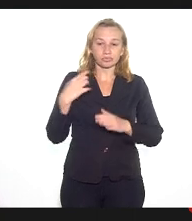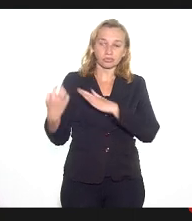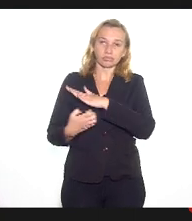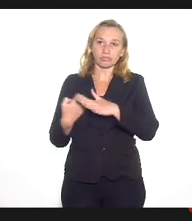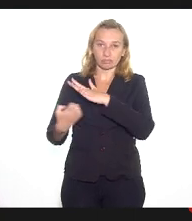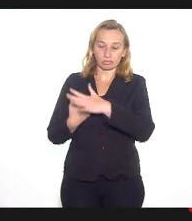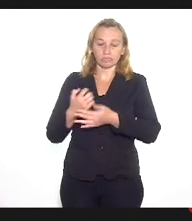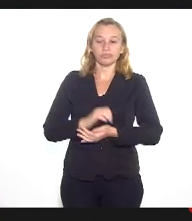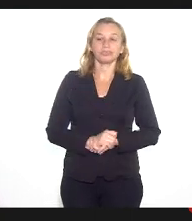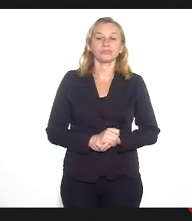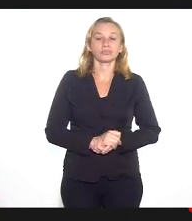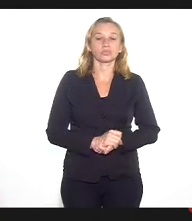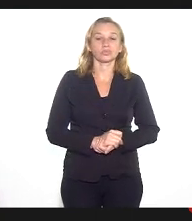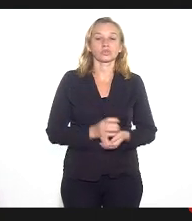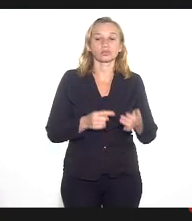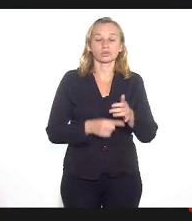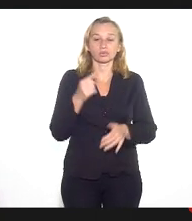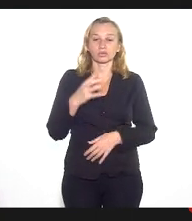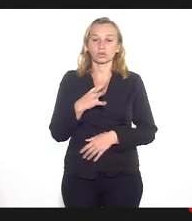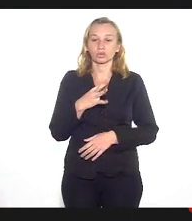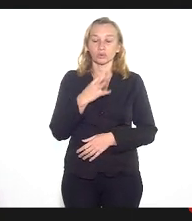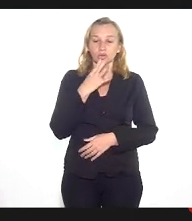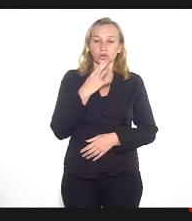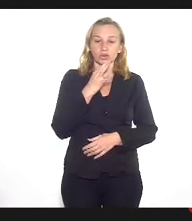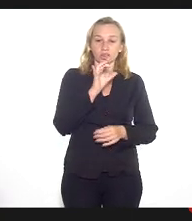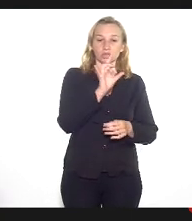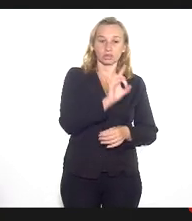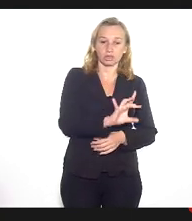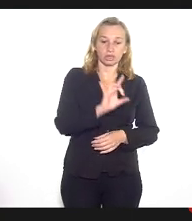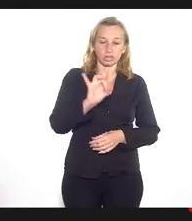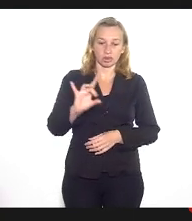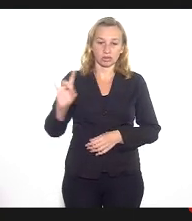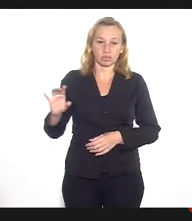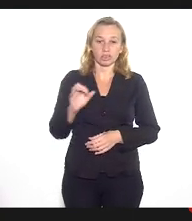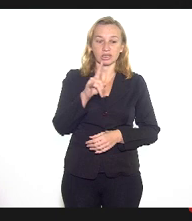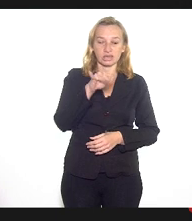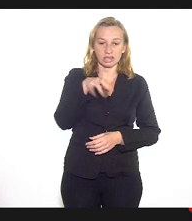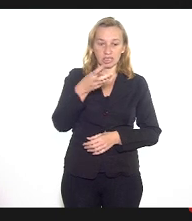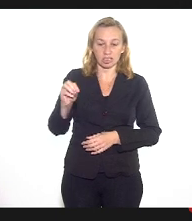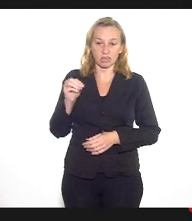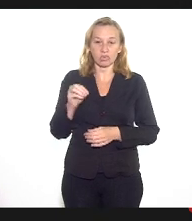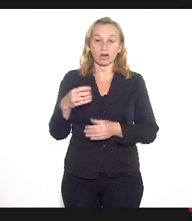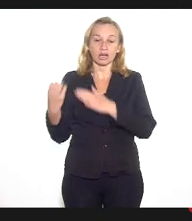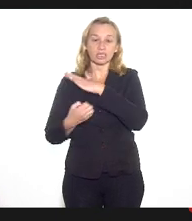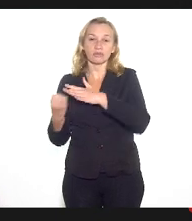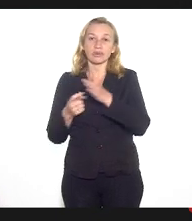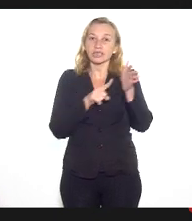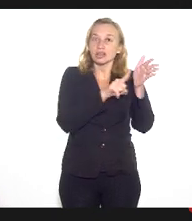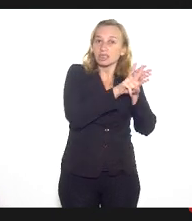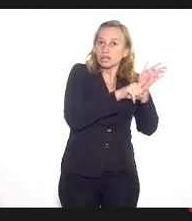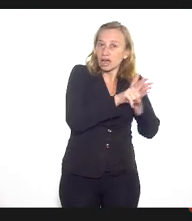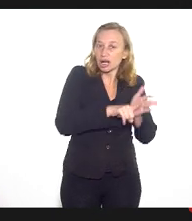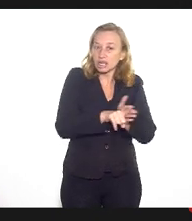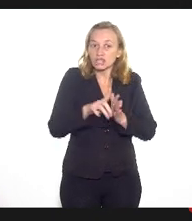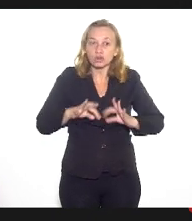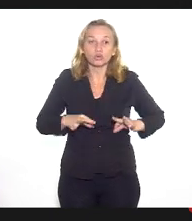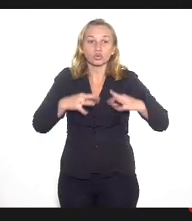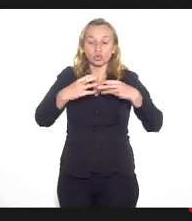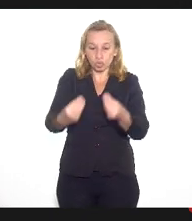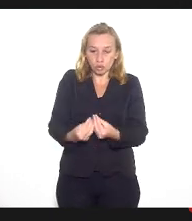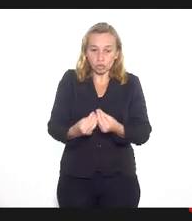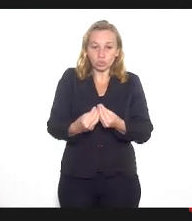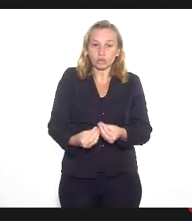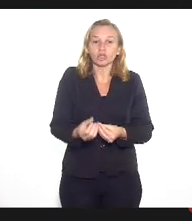empresas, uma vez conhecidos os blocos e os termos da licitação, as empresas analisam a atratividade geológica, já seja com os